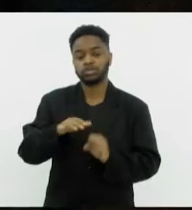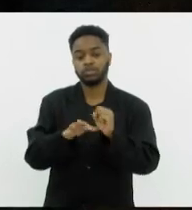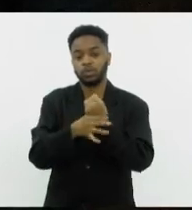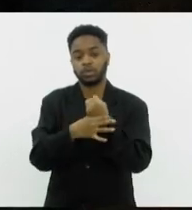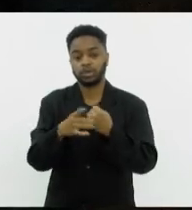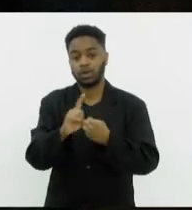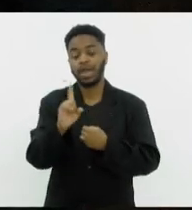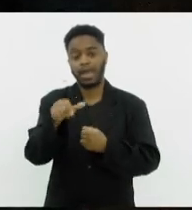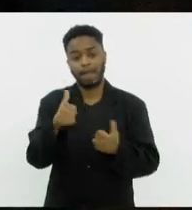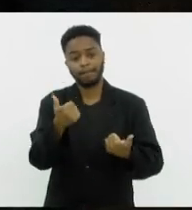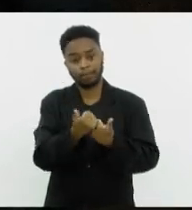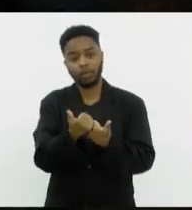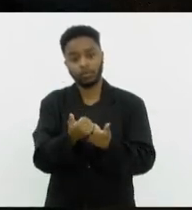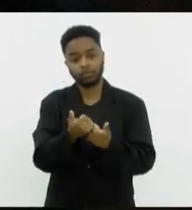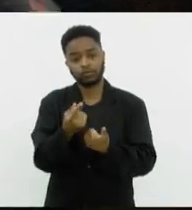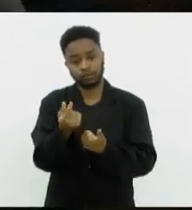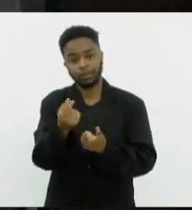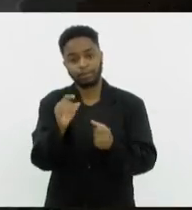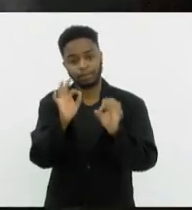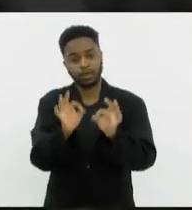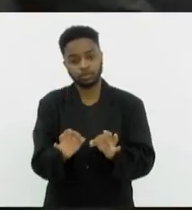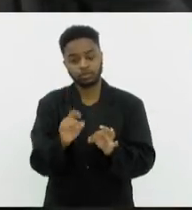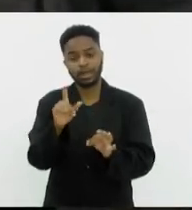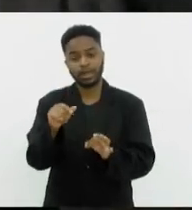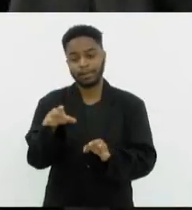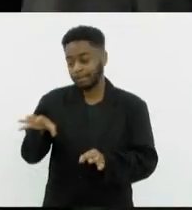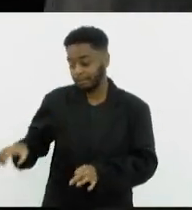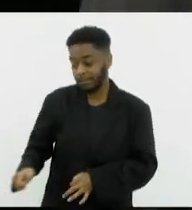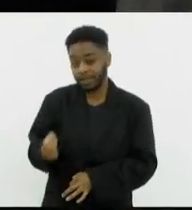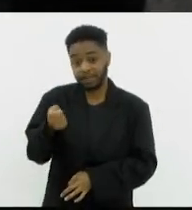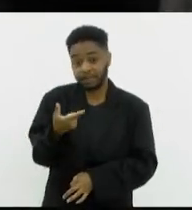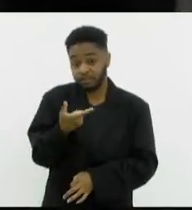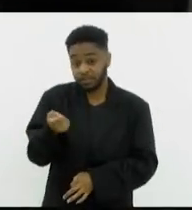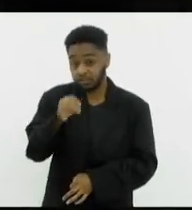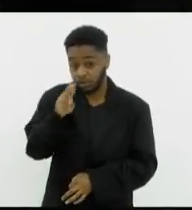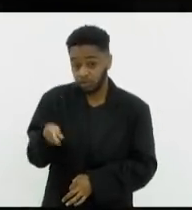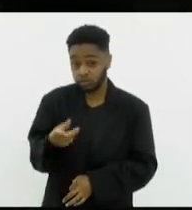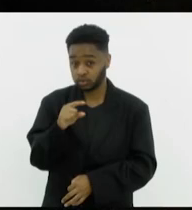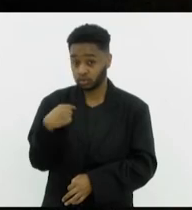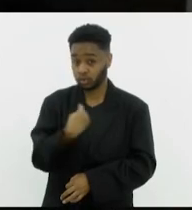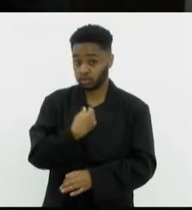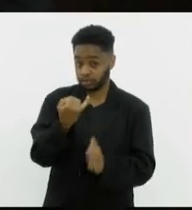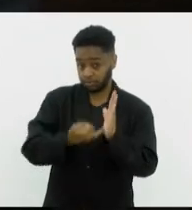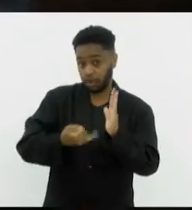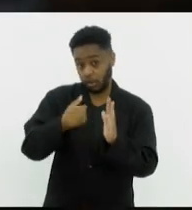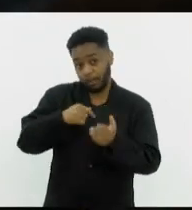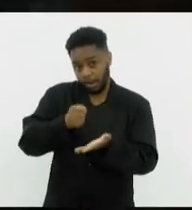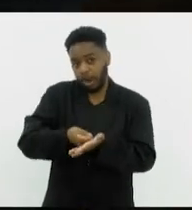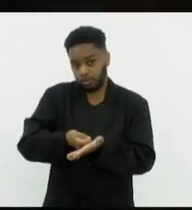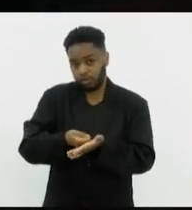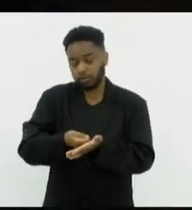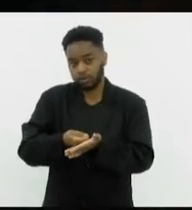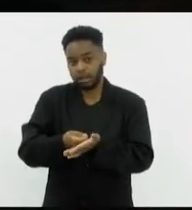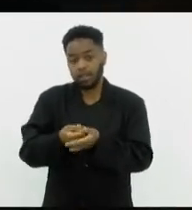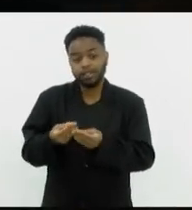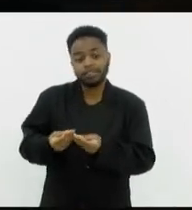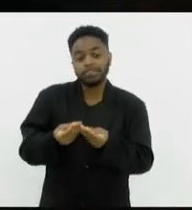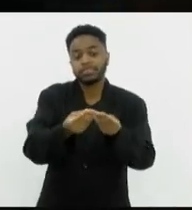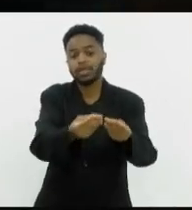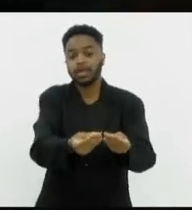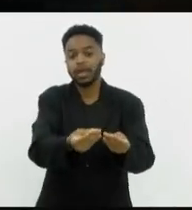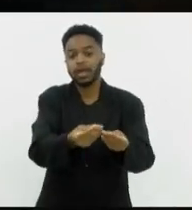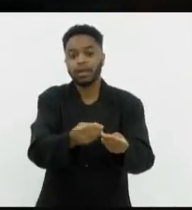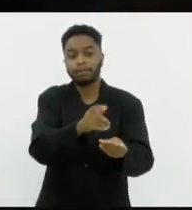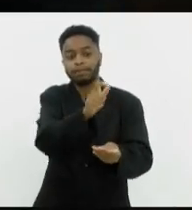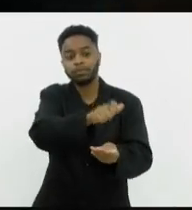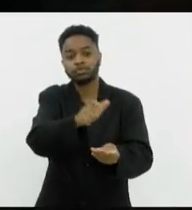aporte financeiro mesmo, foi pegar 20 milhões dos nossos impostos, pelo menos eu pago imposto, e dar para a mão do produtor